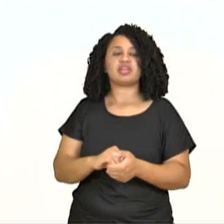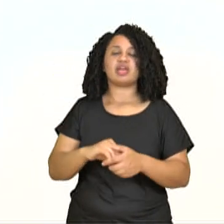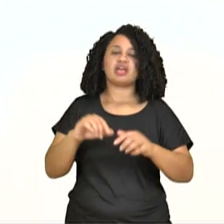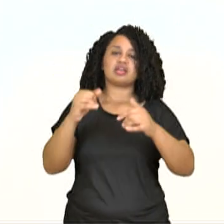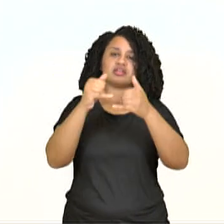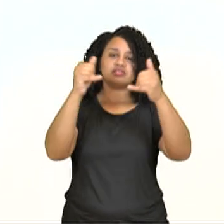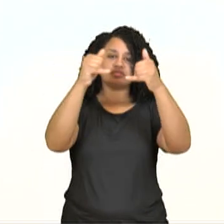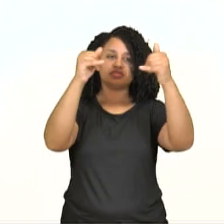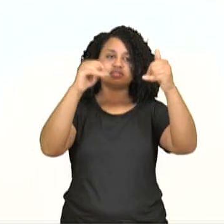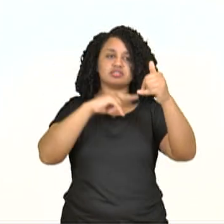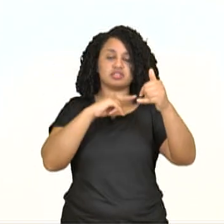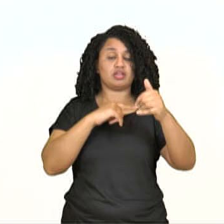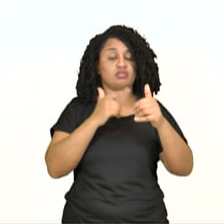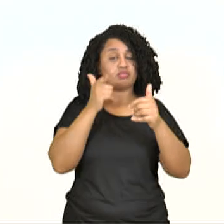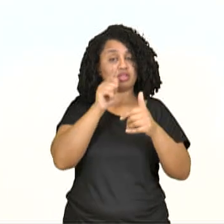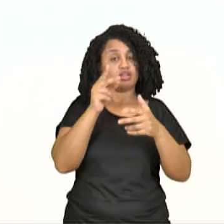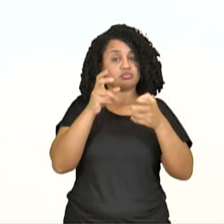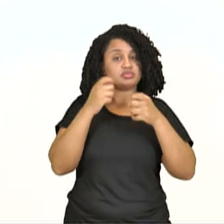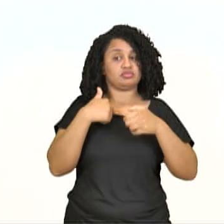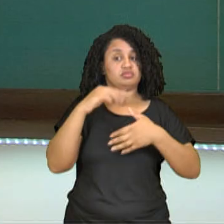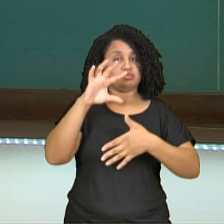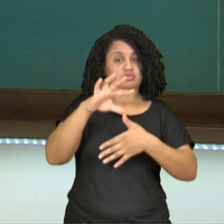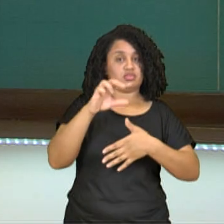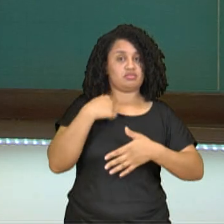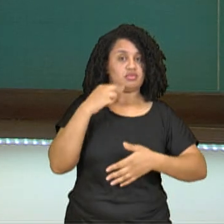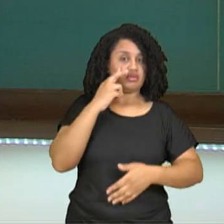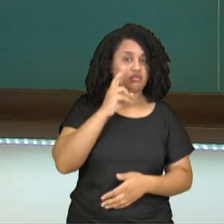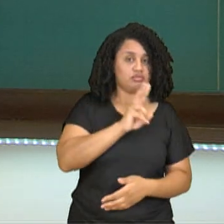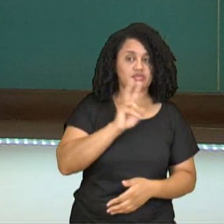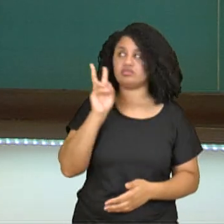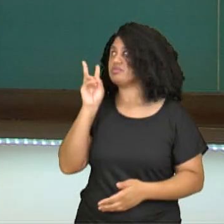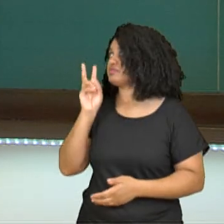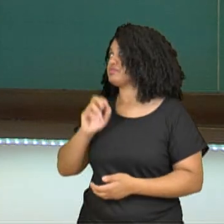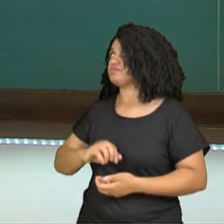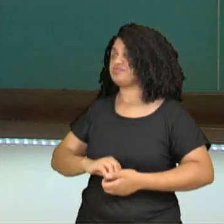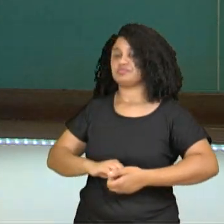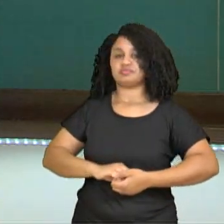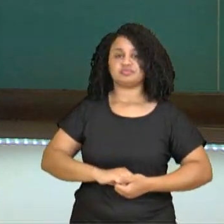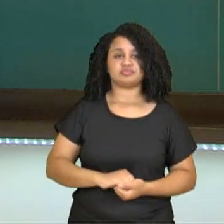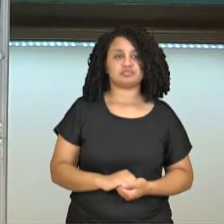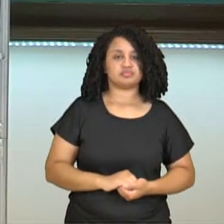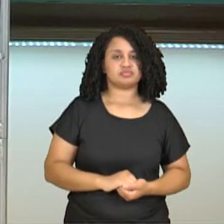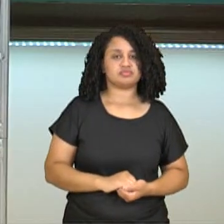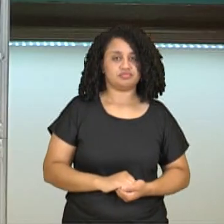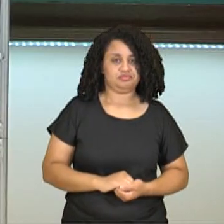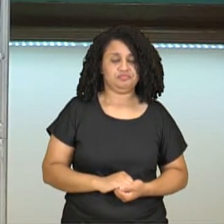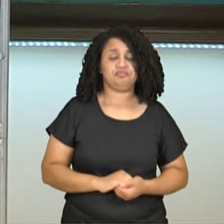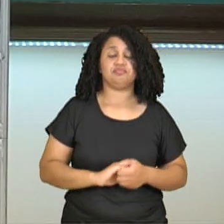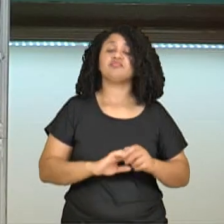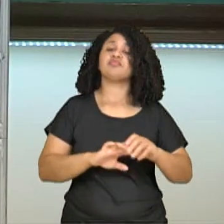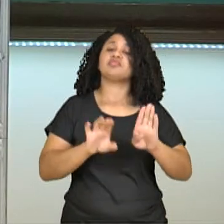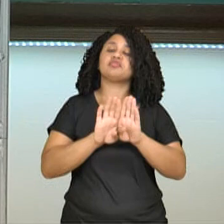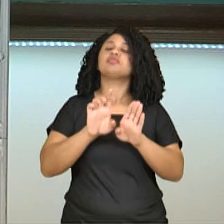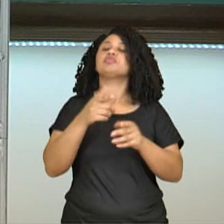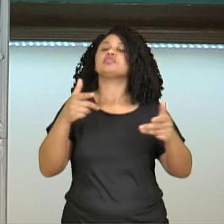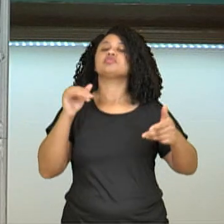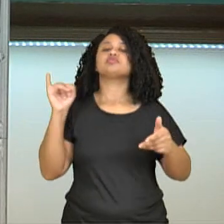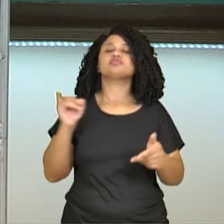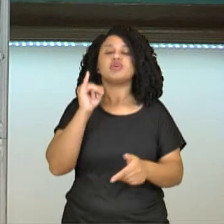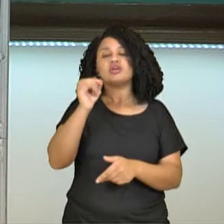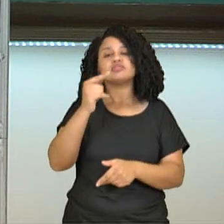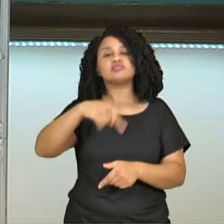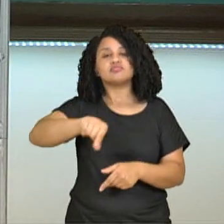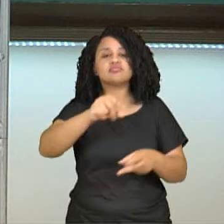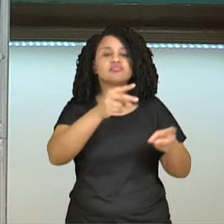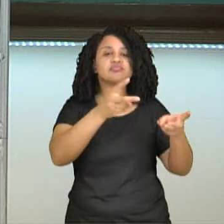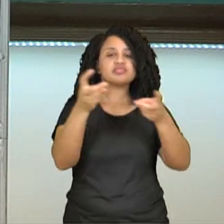nos 3 mapas que aqui estão, possibilitam essa real localização. Outra coisa que é importante de ser observada por você